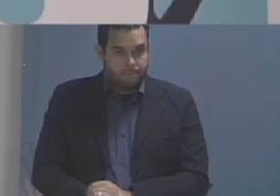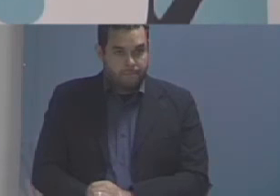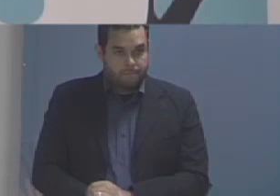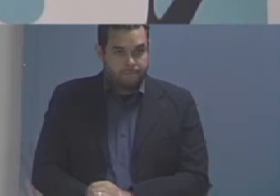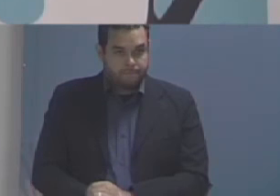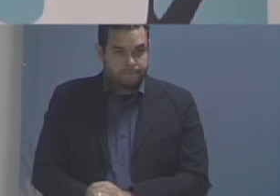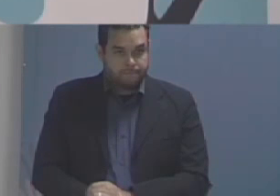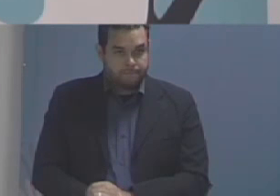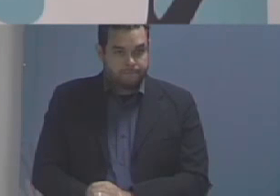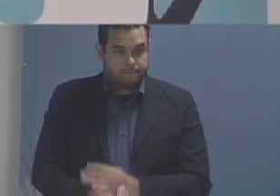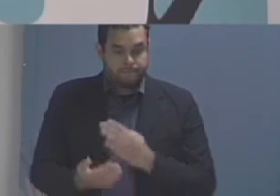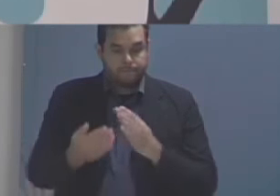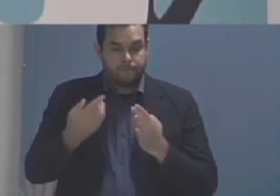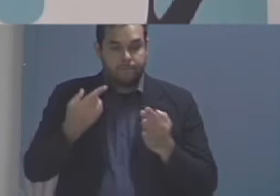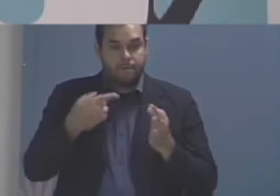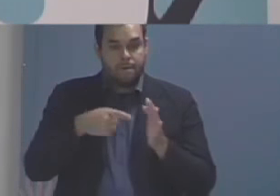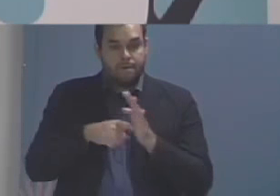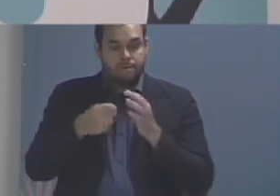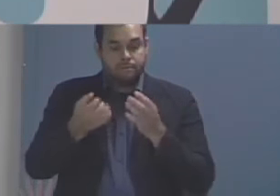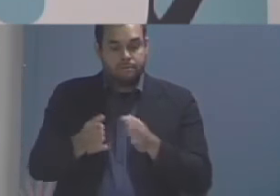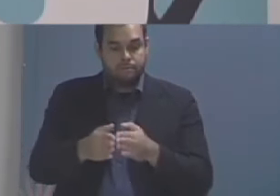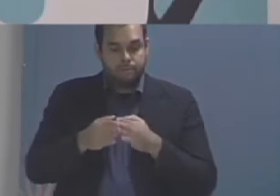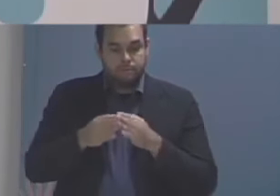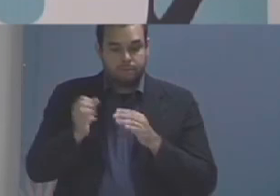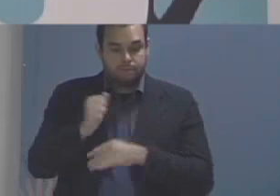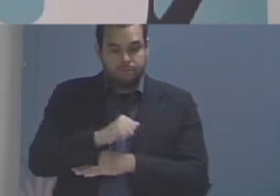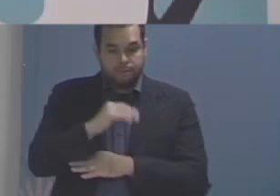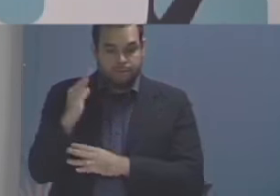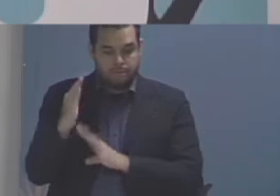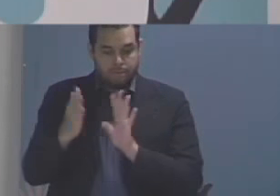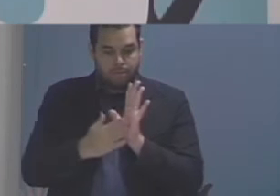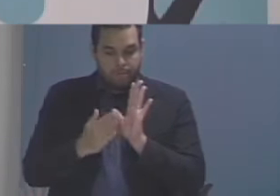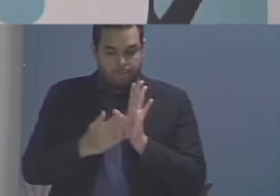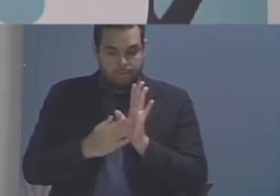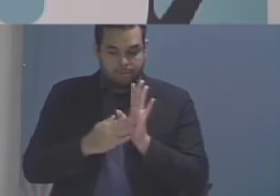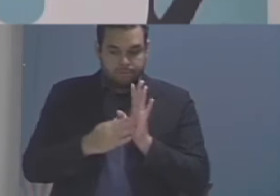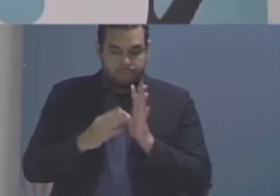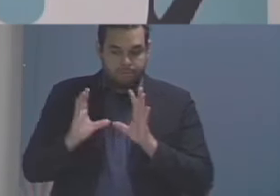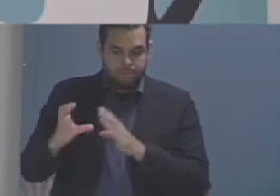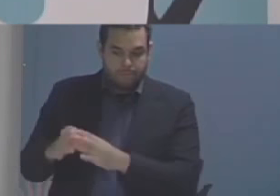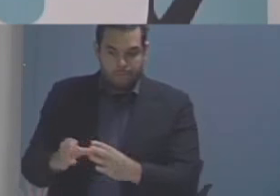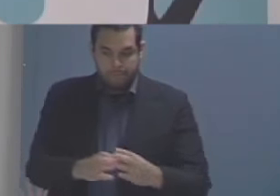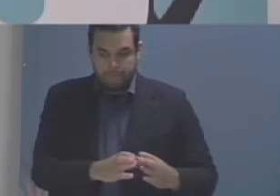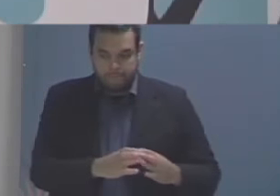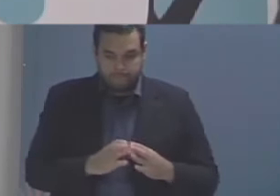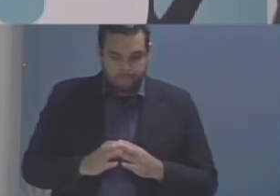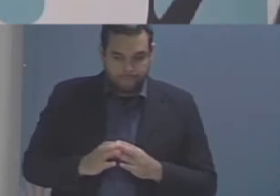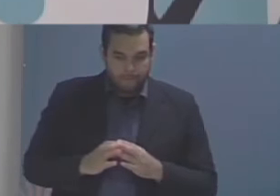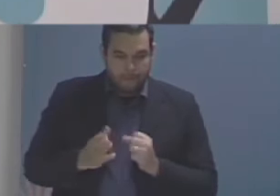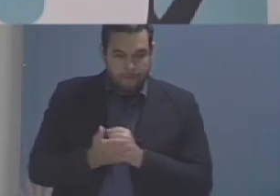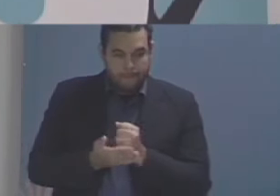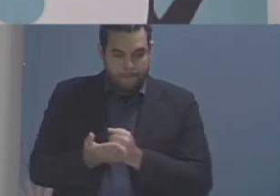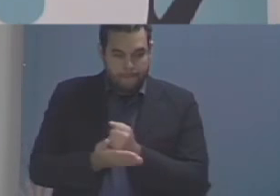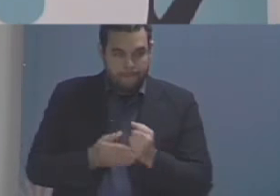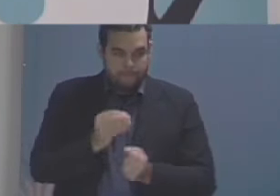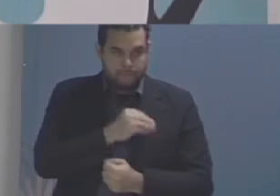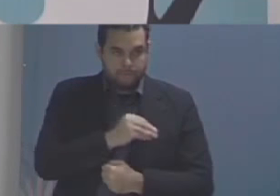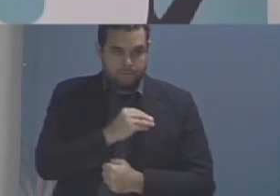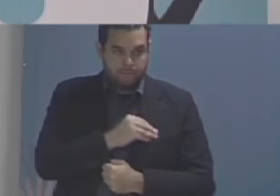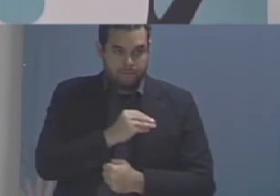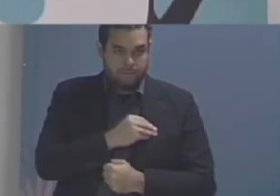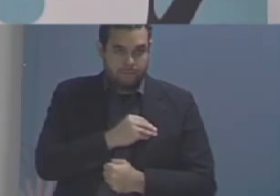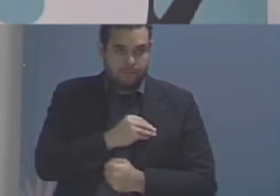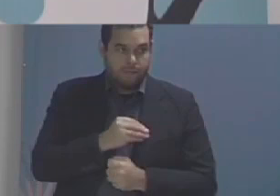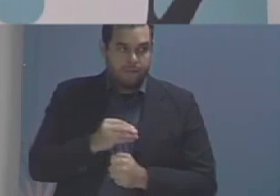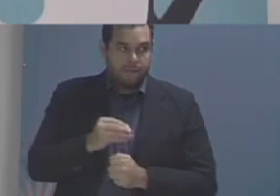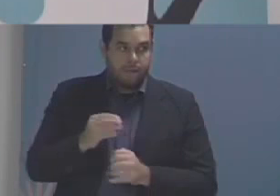A psicóloga pergunta: gostaria de esclarecimento e proposta das chapas no sentido de fazer valer o piso salarial no setor público,